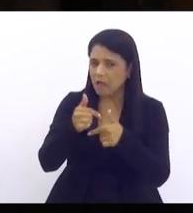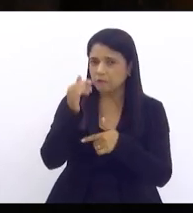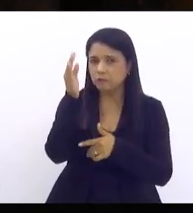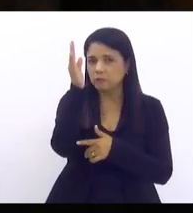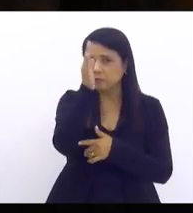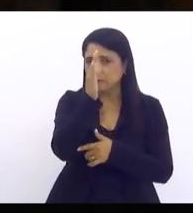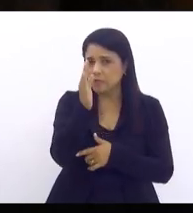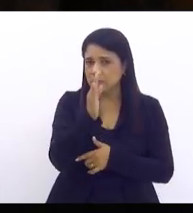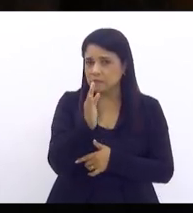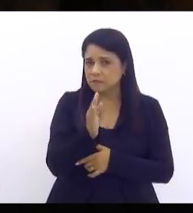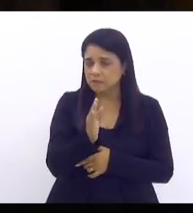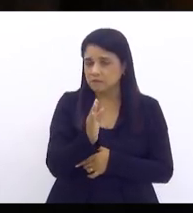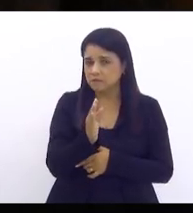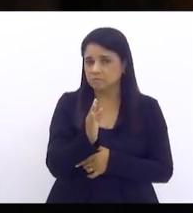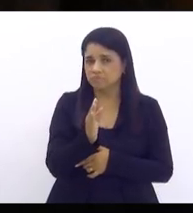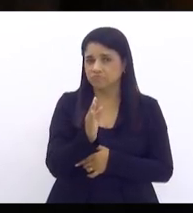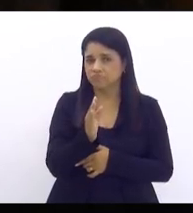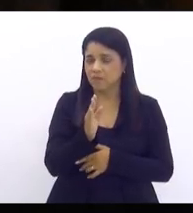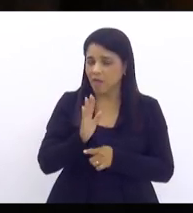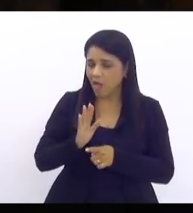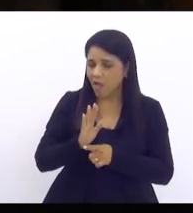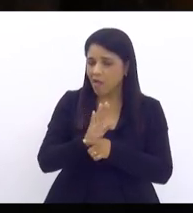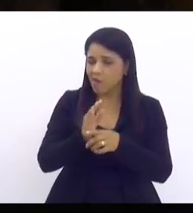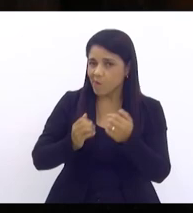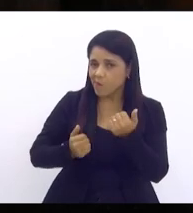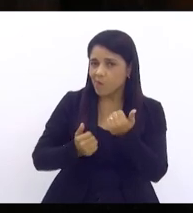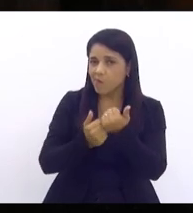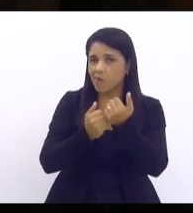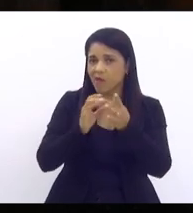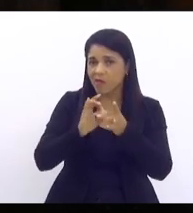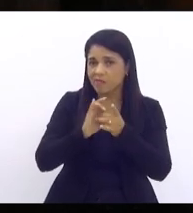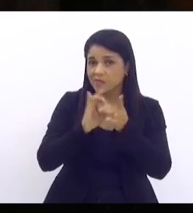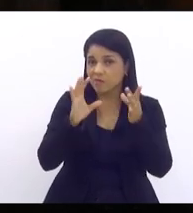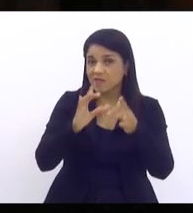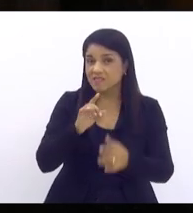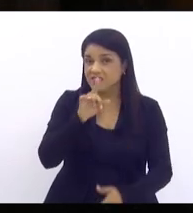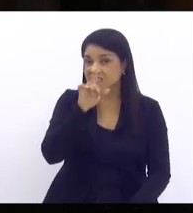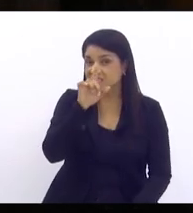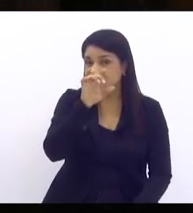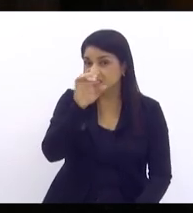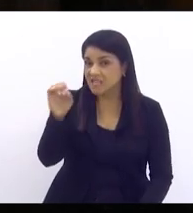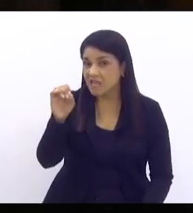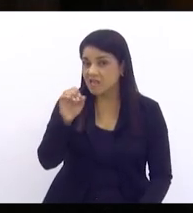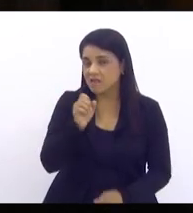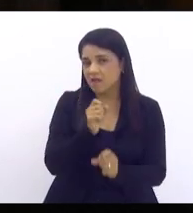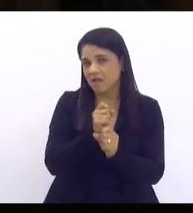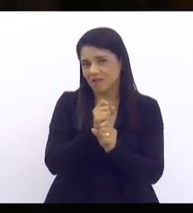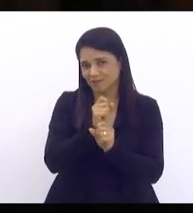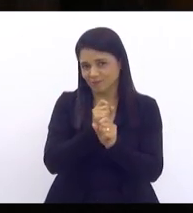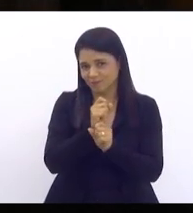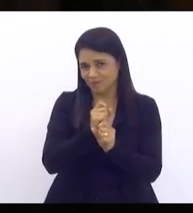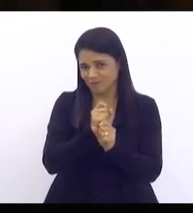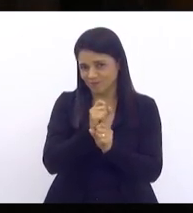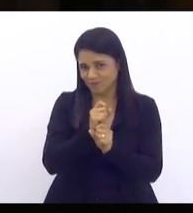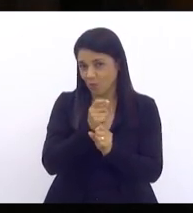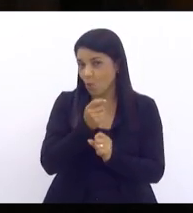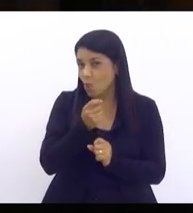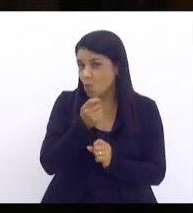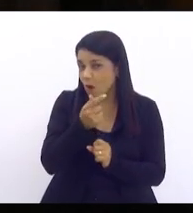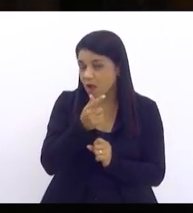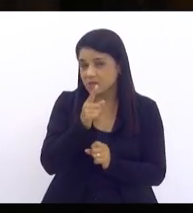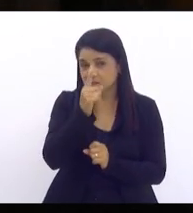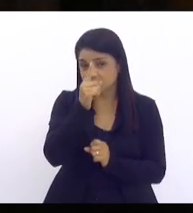a favor da democracia há quase 100 anos. Sem